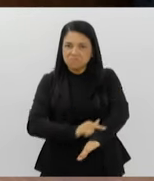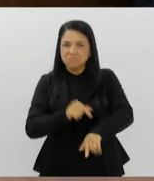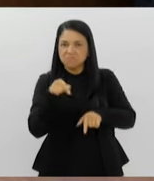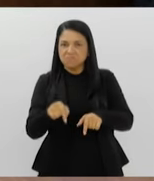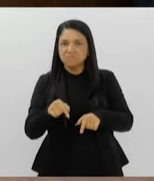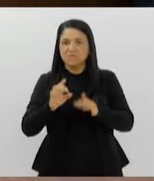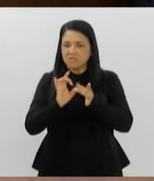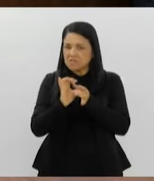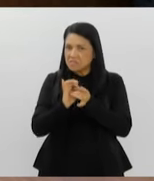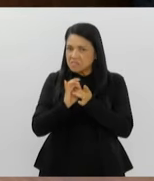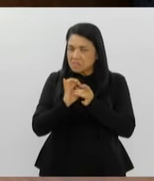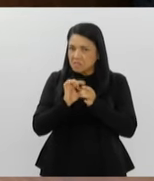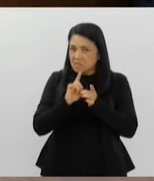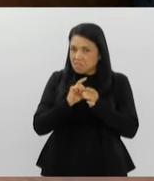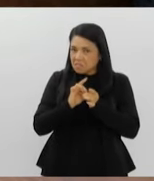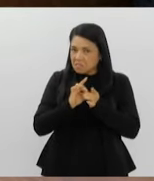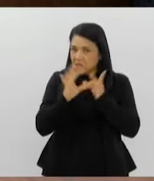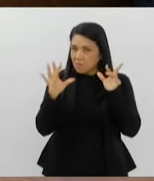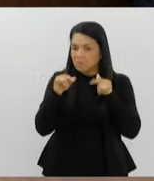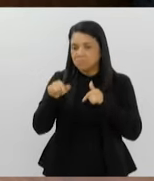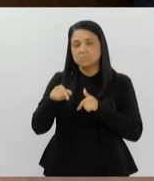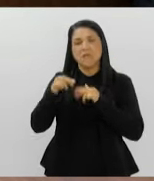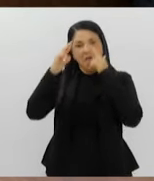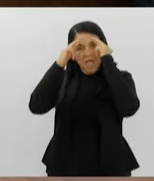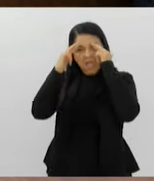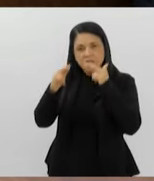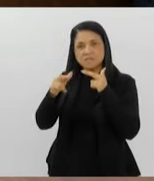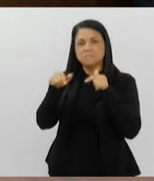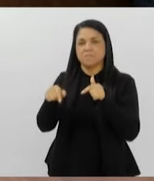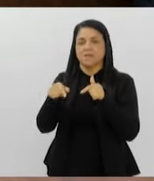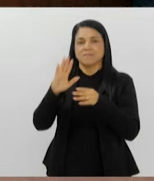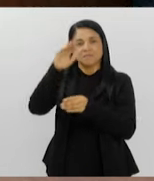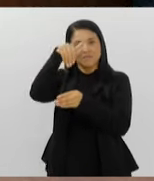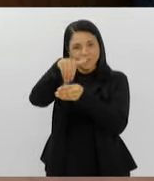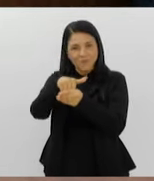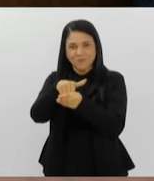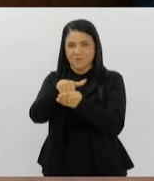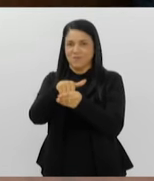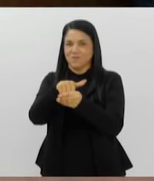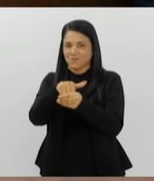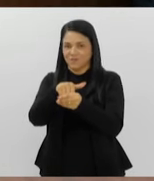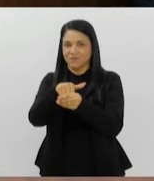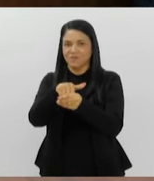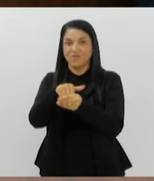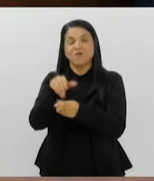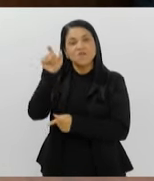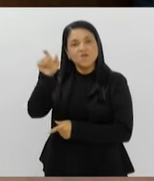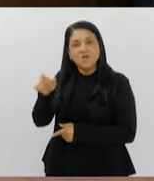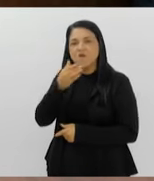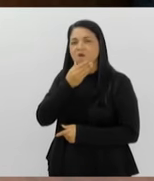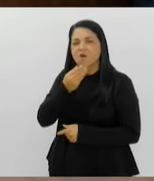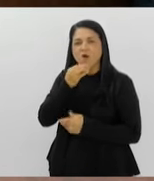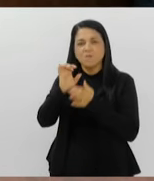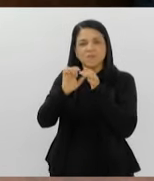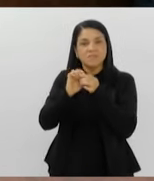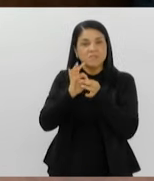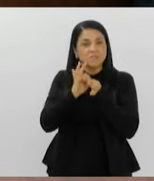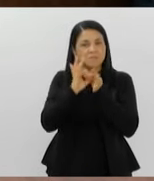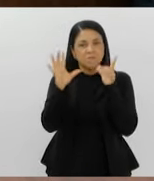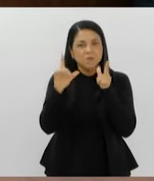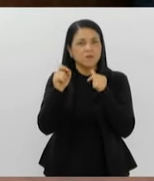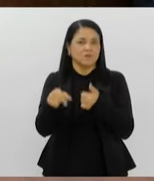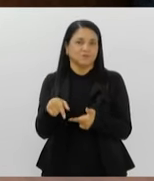ele demonstrou que respeita as urnas, que é um homem democrático,